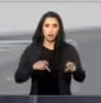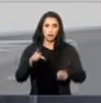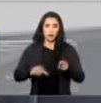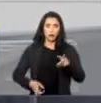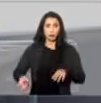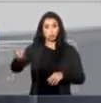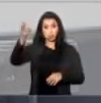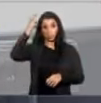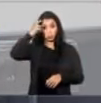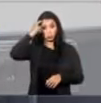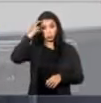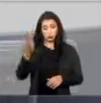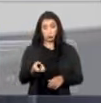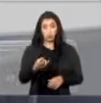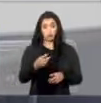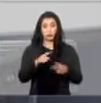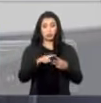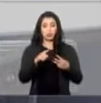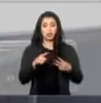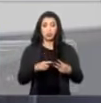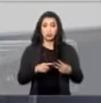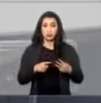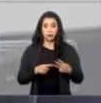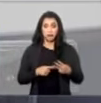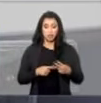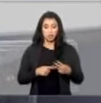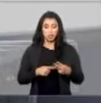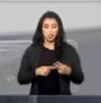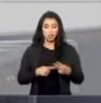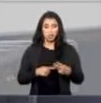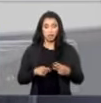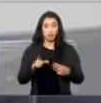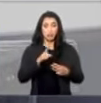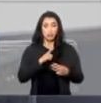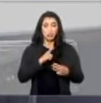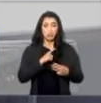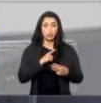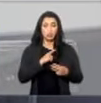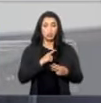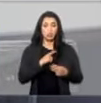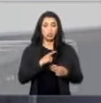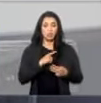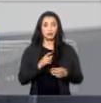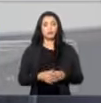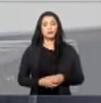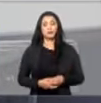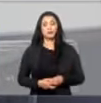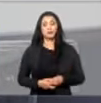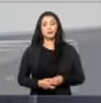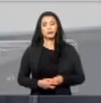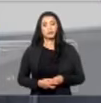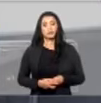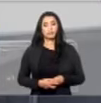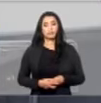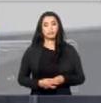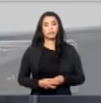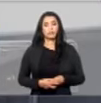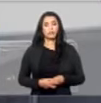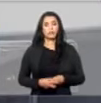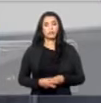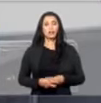a partir das nossas três matrizes essenciais, a Ameríndia, que aqui chegou primeiro, em uma longuíssima jornada